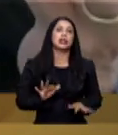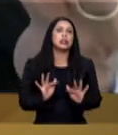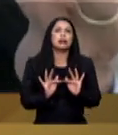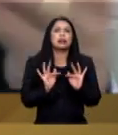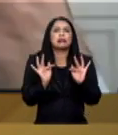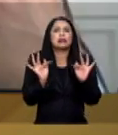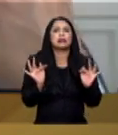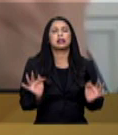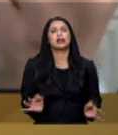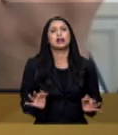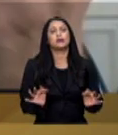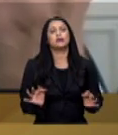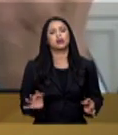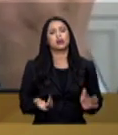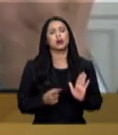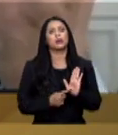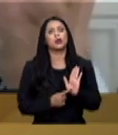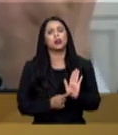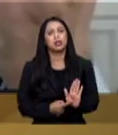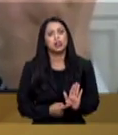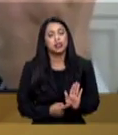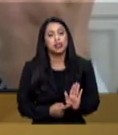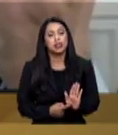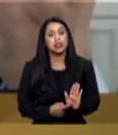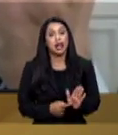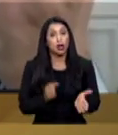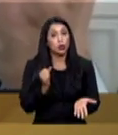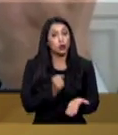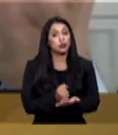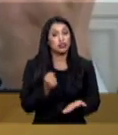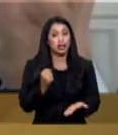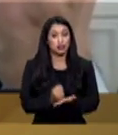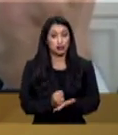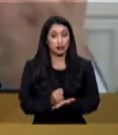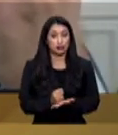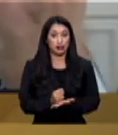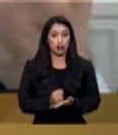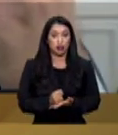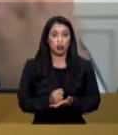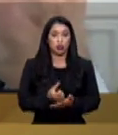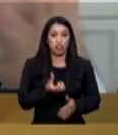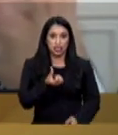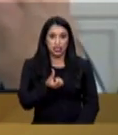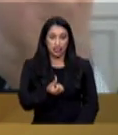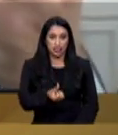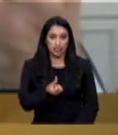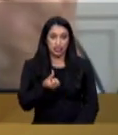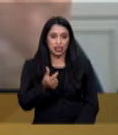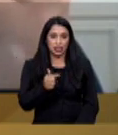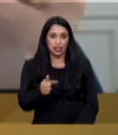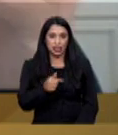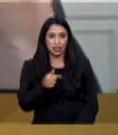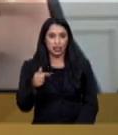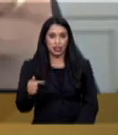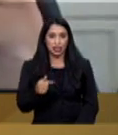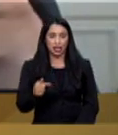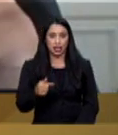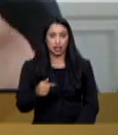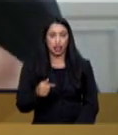legal e real, quando se fala na contratação de 677